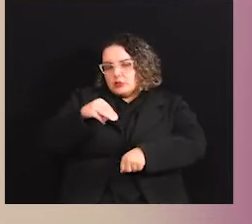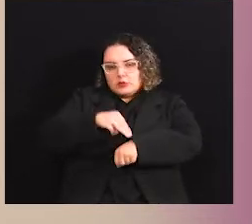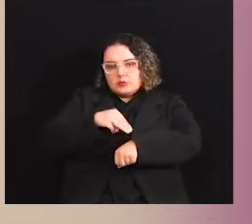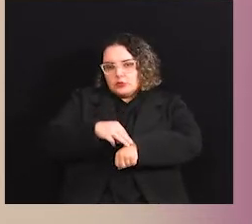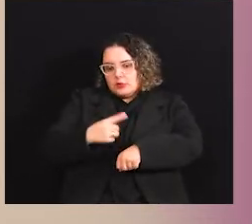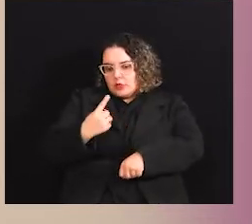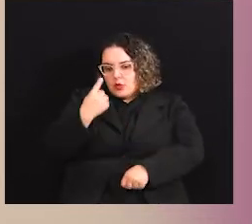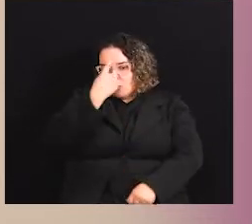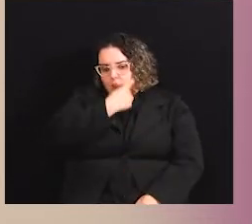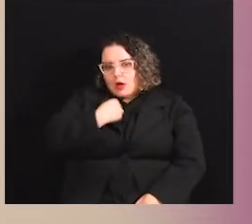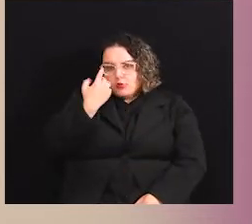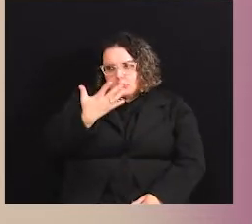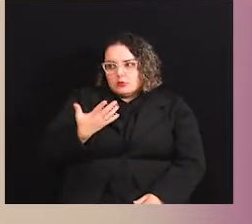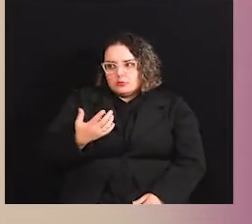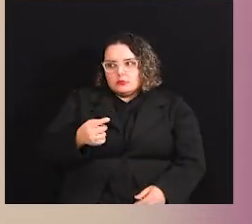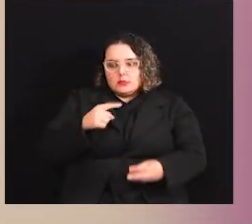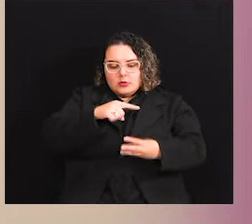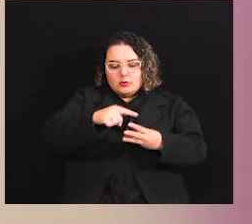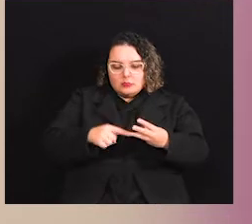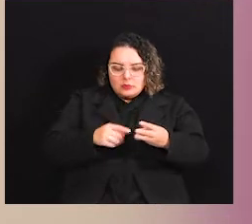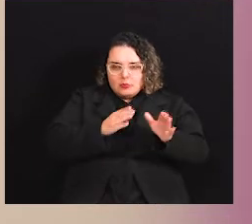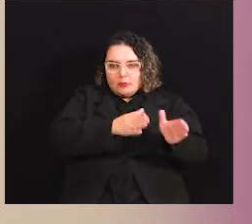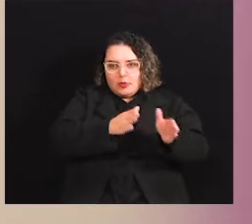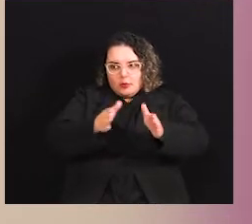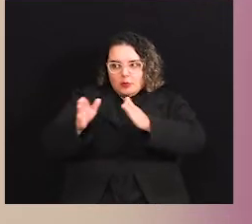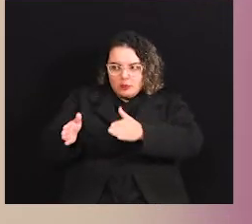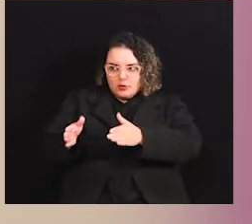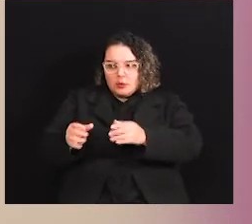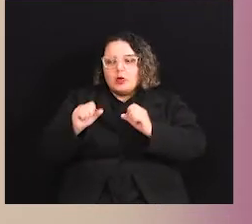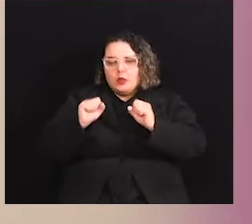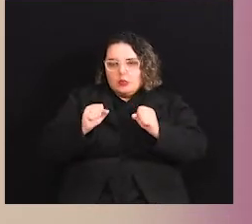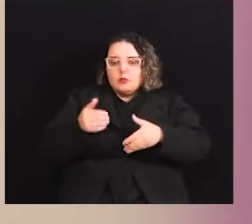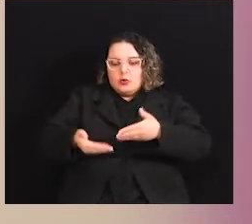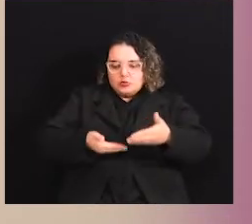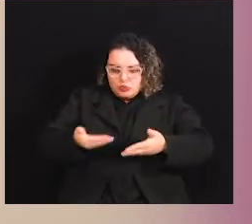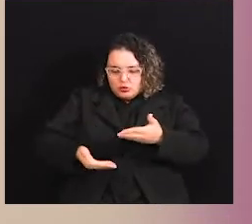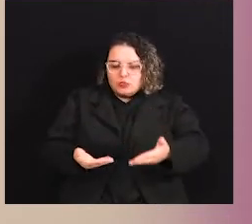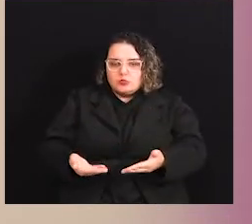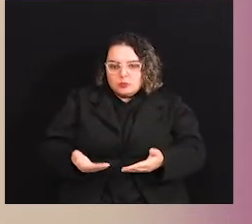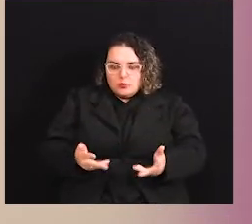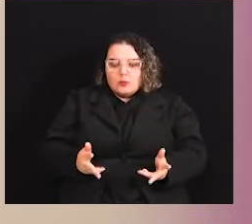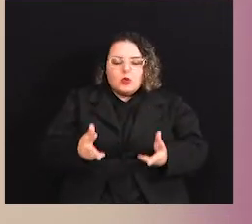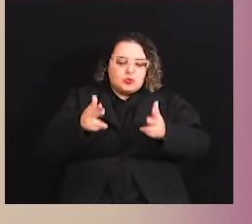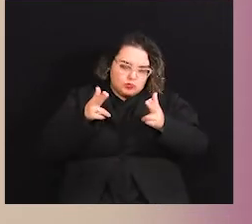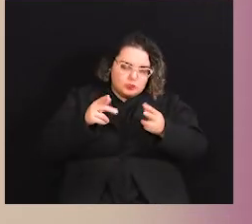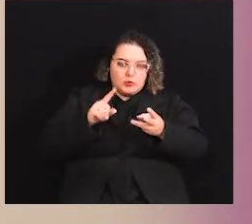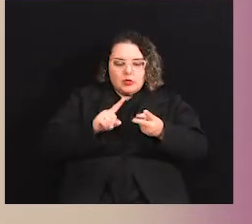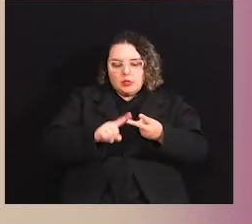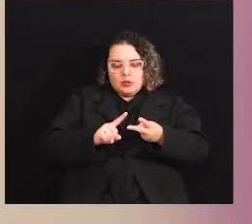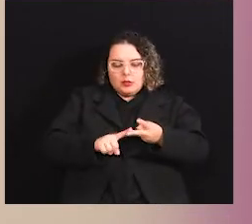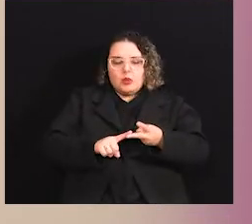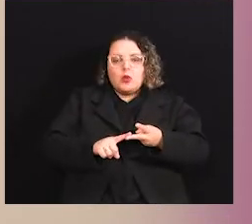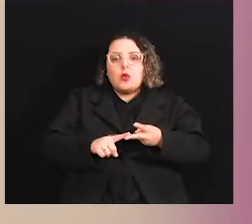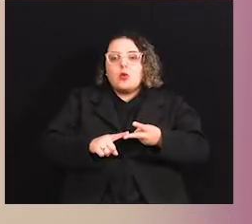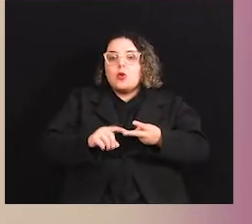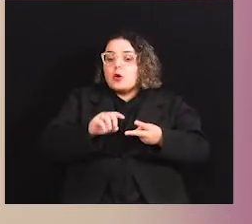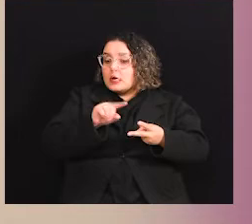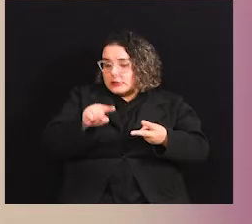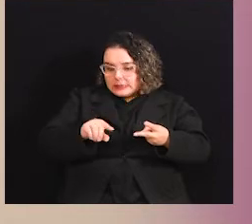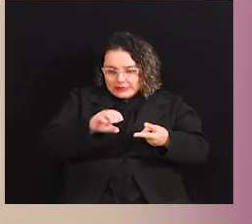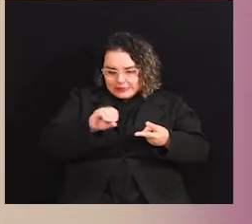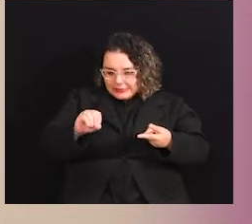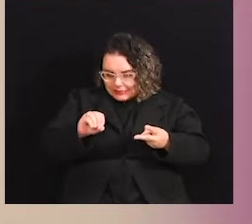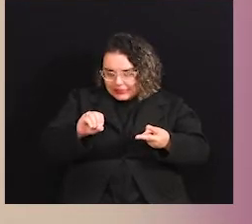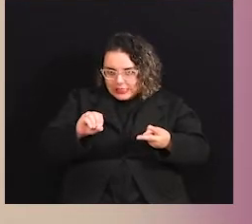minutos até 1 hora. Então, são 3 modalidades que a gente pode tratar, pode suspender, pode usar produto zero